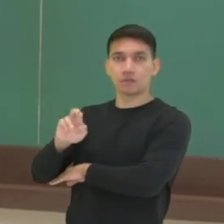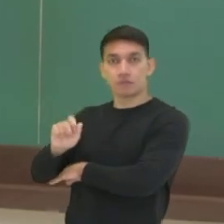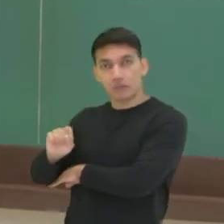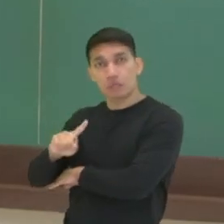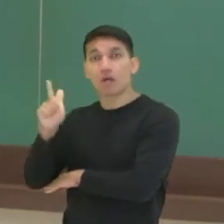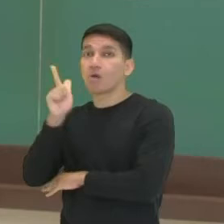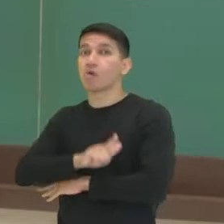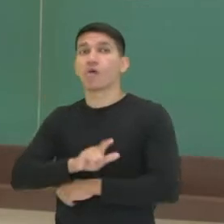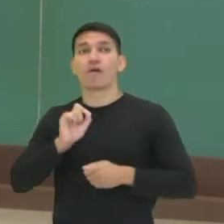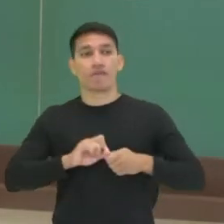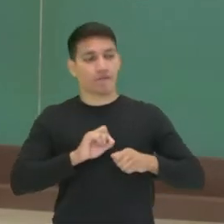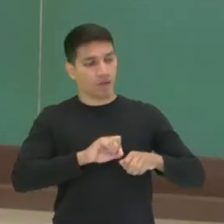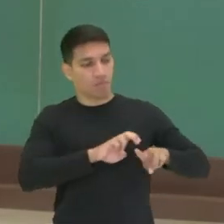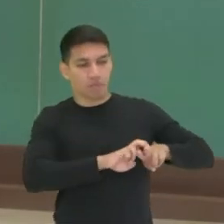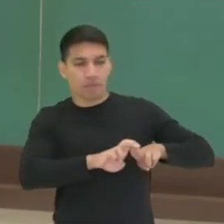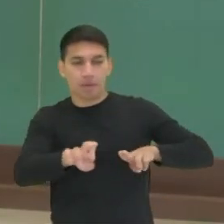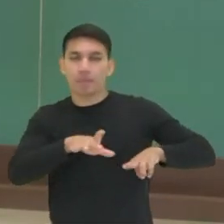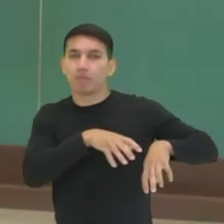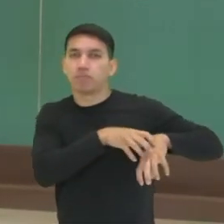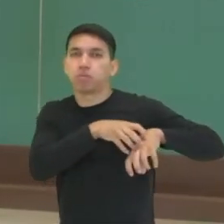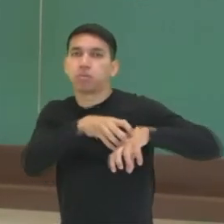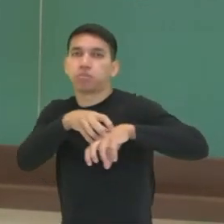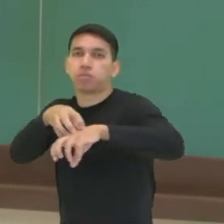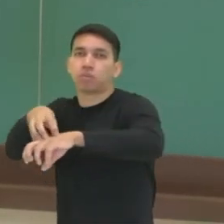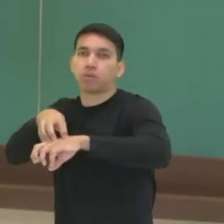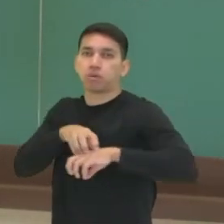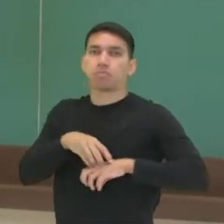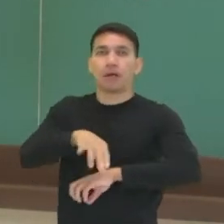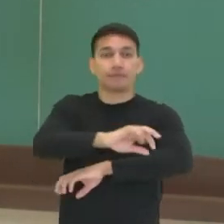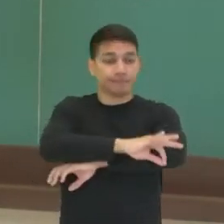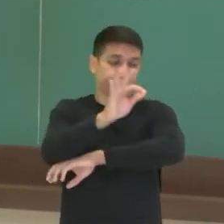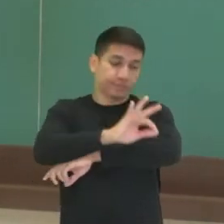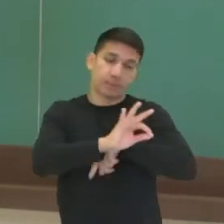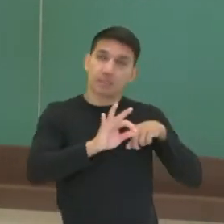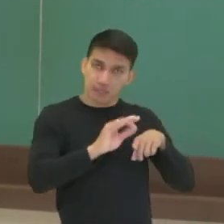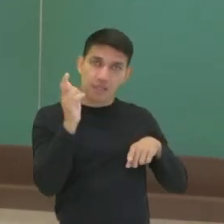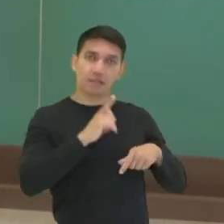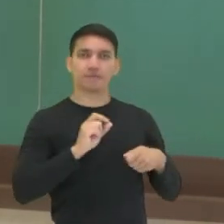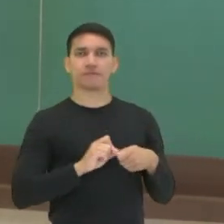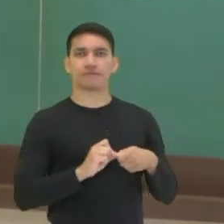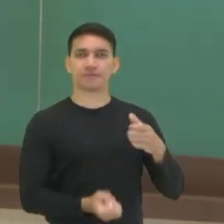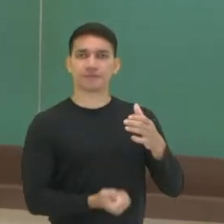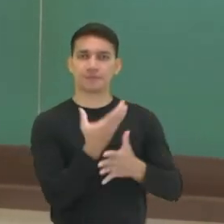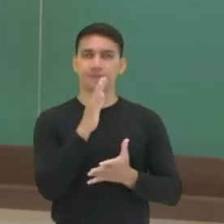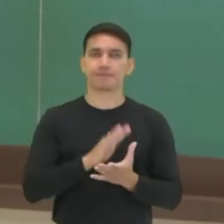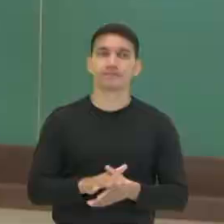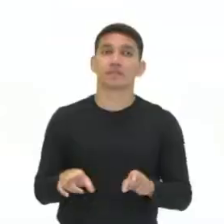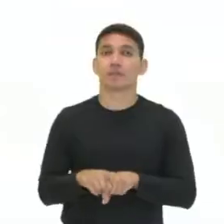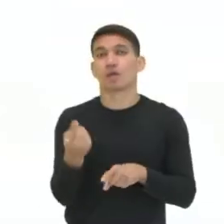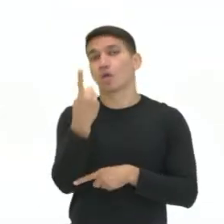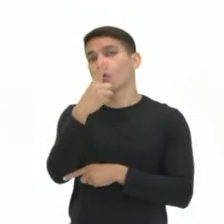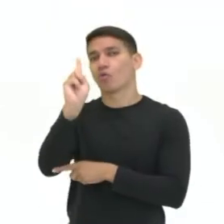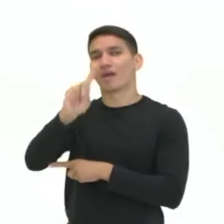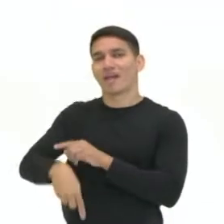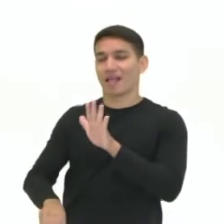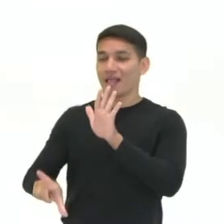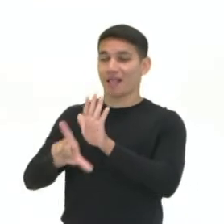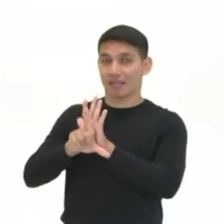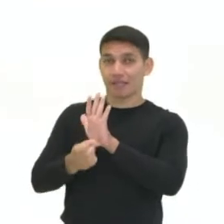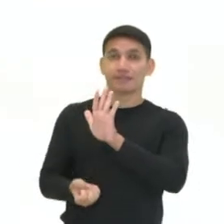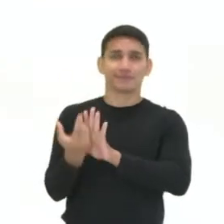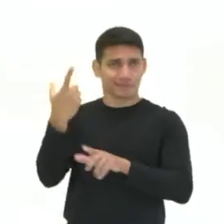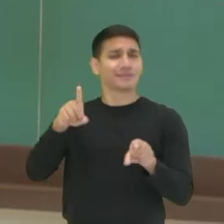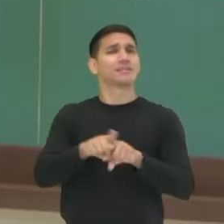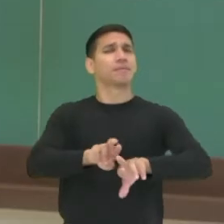assim por diante, que já tinham até então, foi criada então a indústria de petróleo no nosso país. E finalizando ali a criação de leis trabalhistas,